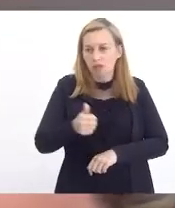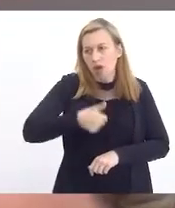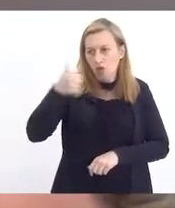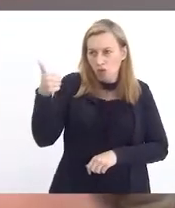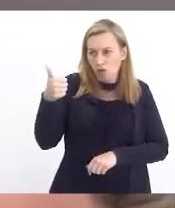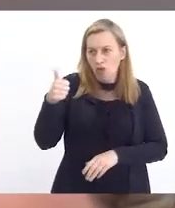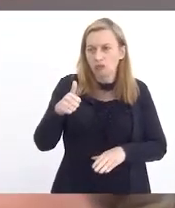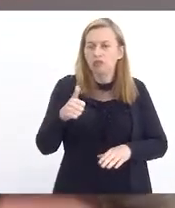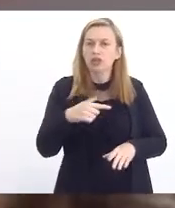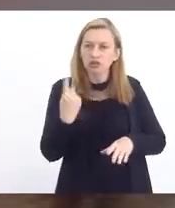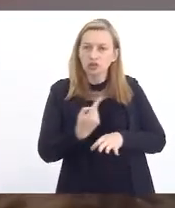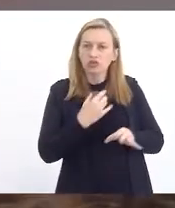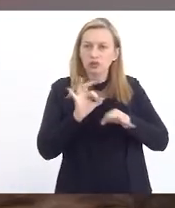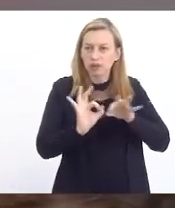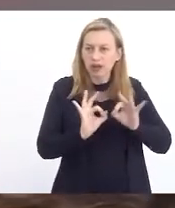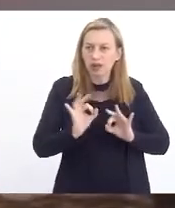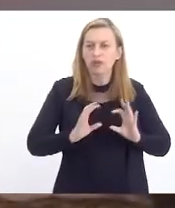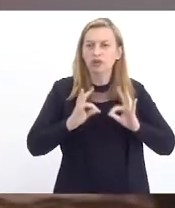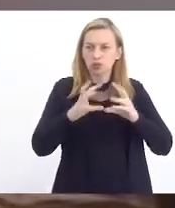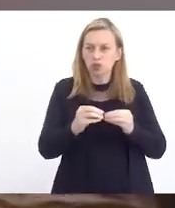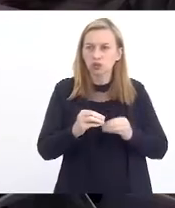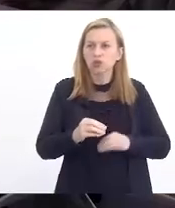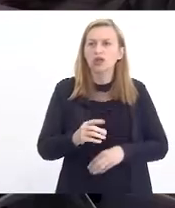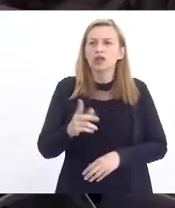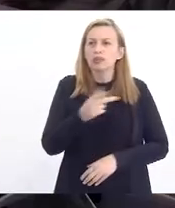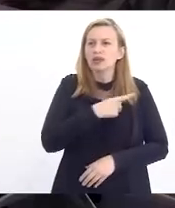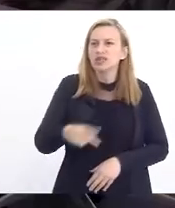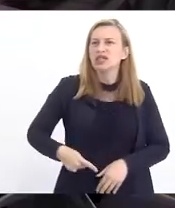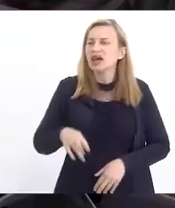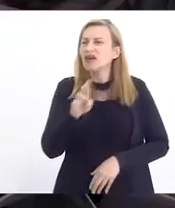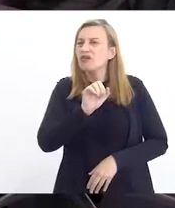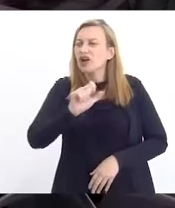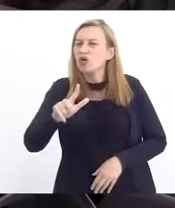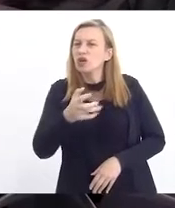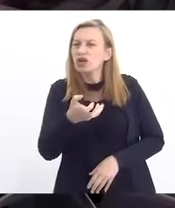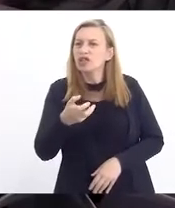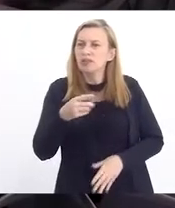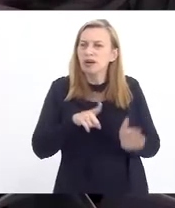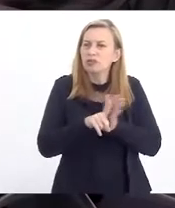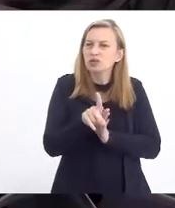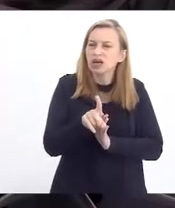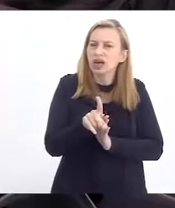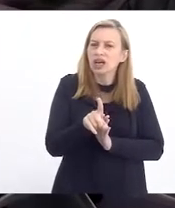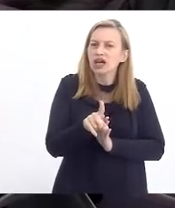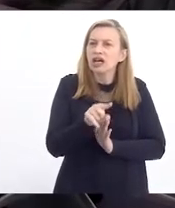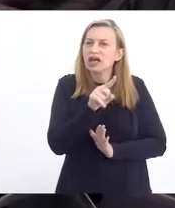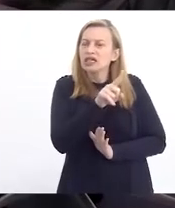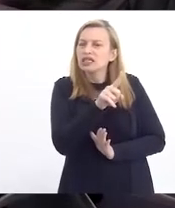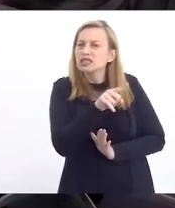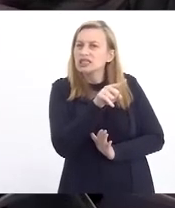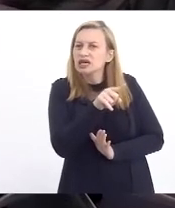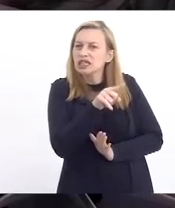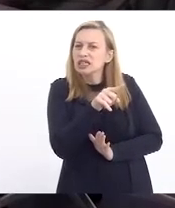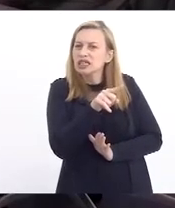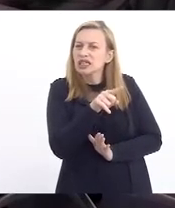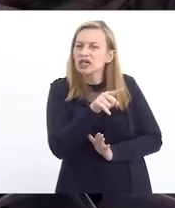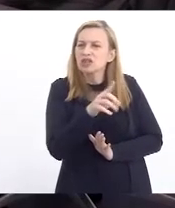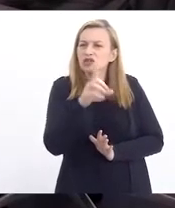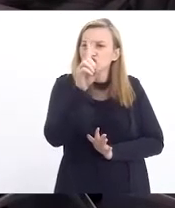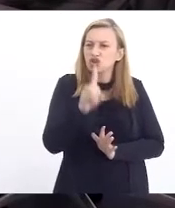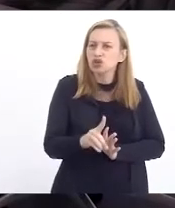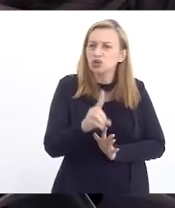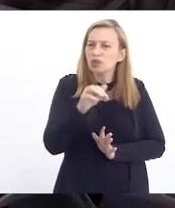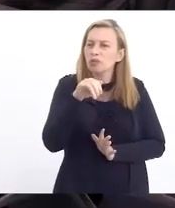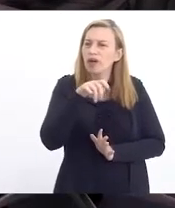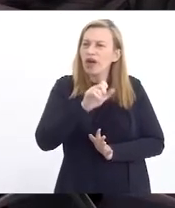remédio para a gente estar preparado para isso. Presidente Rafael, eu só queria lhe perguntar o seguinte. Esse TAC ao qual o diretor Humberto Melo fez